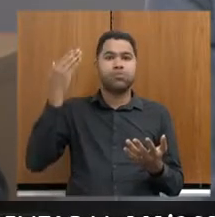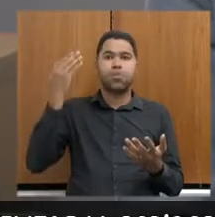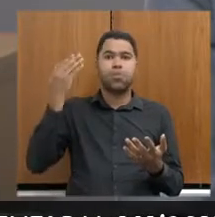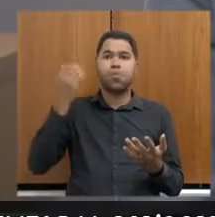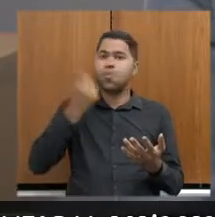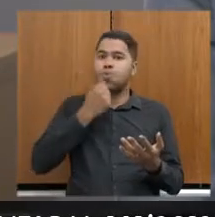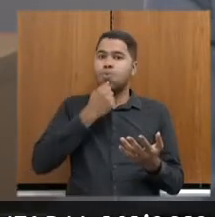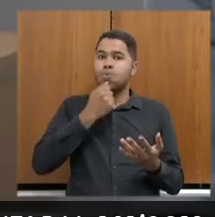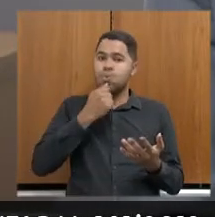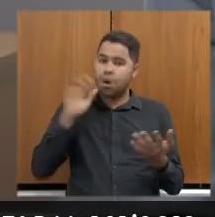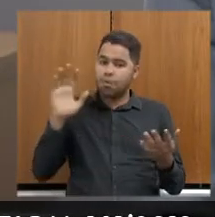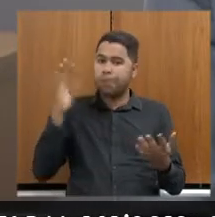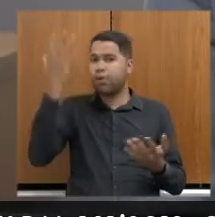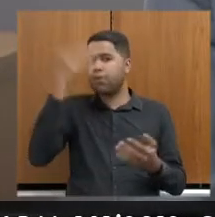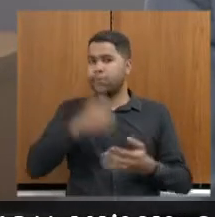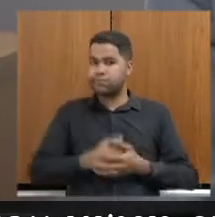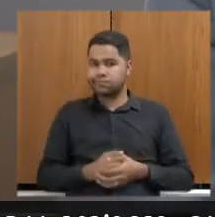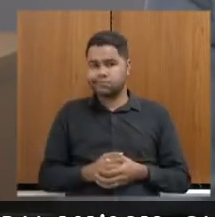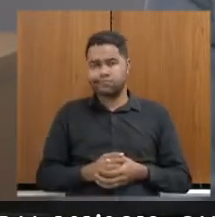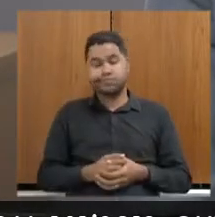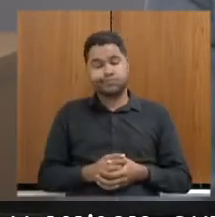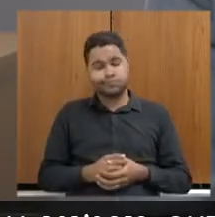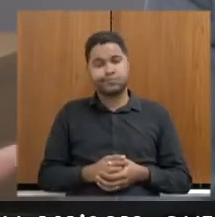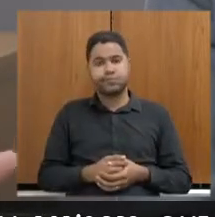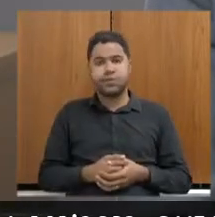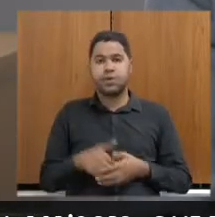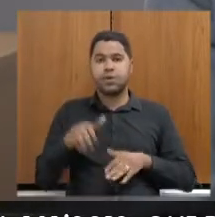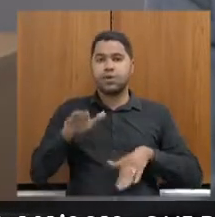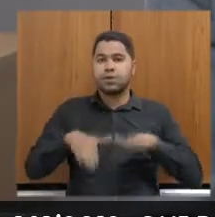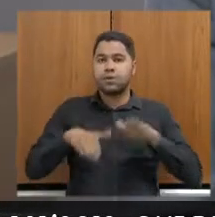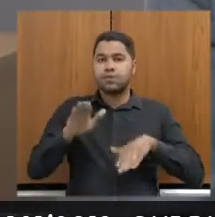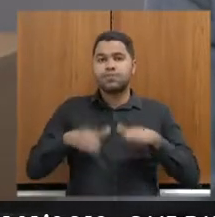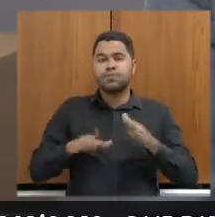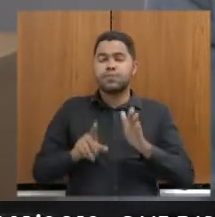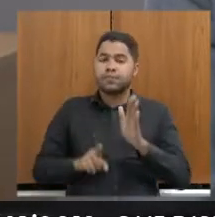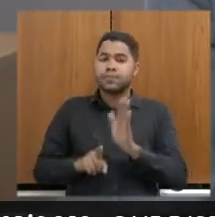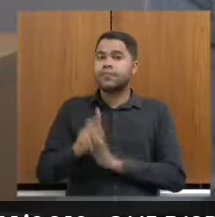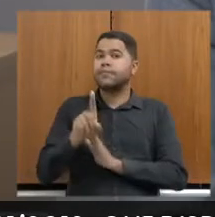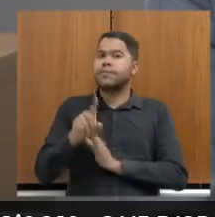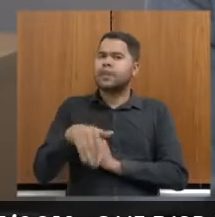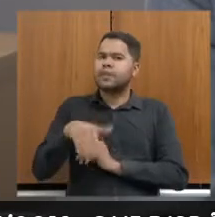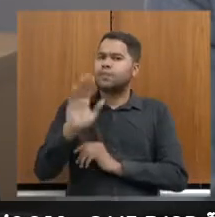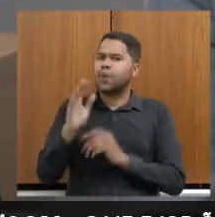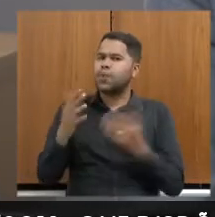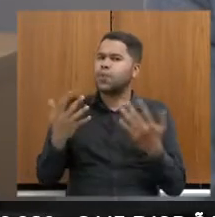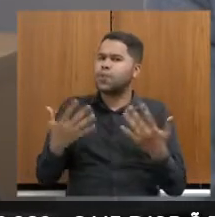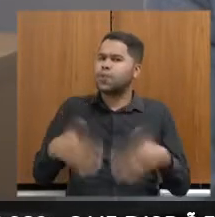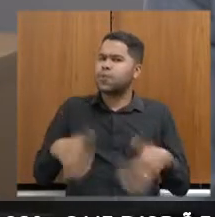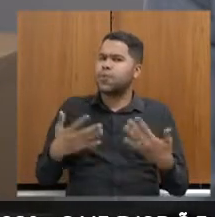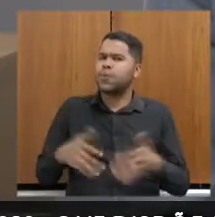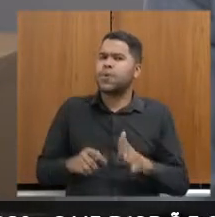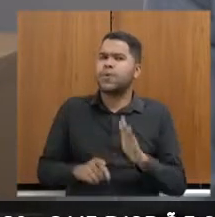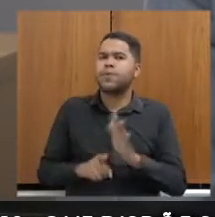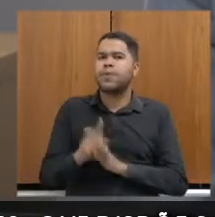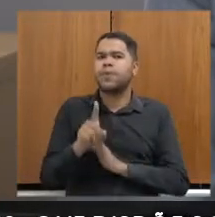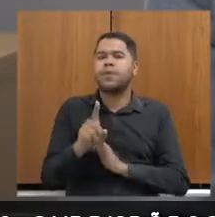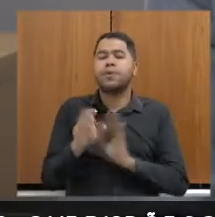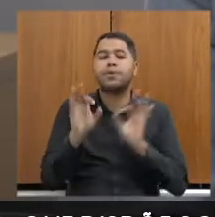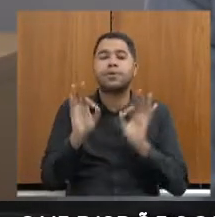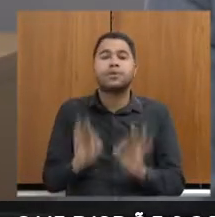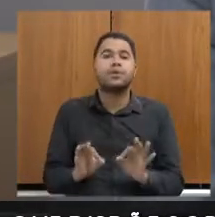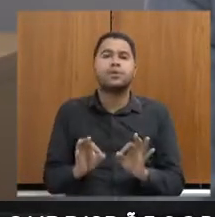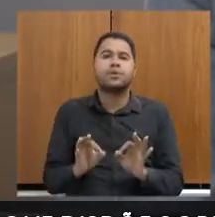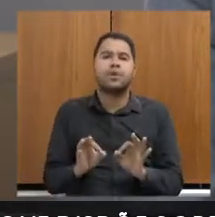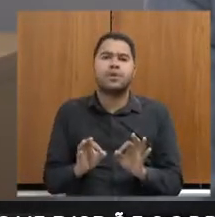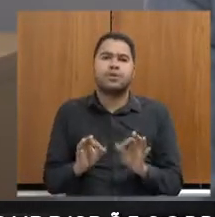acontecia aconteceu né então talvez seria a minha pergunta mais interessante porque uma pergunta que eu tenho certeza